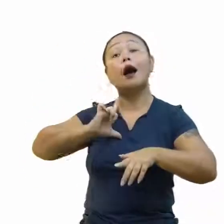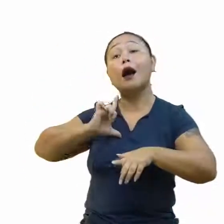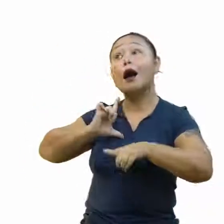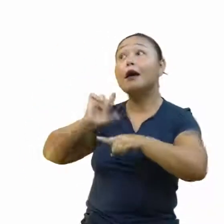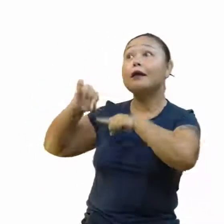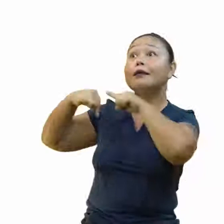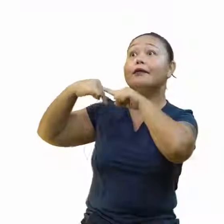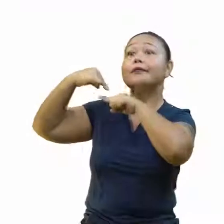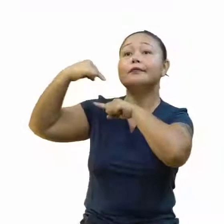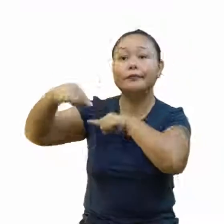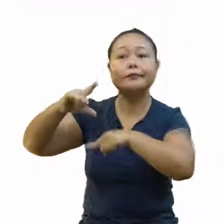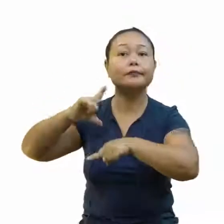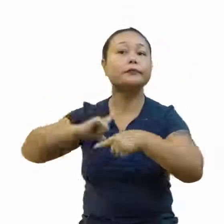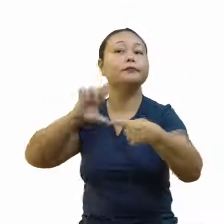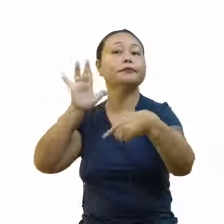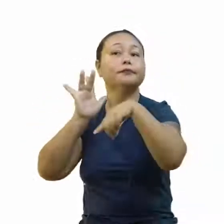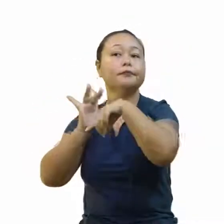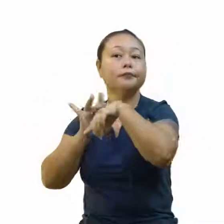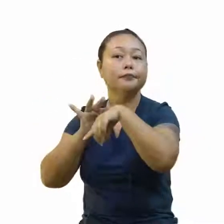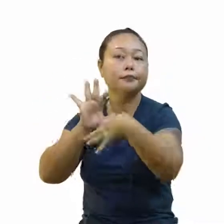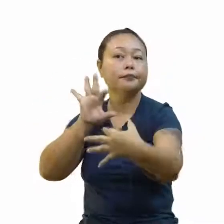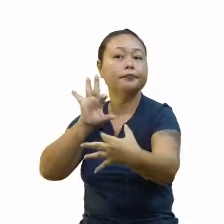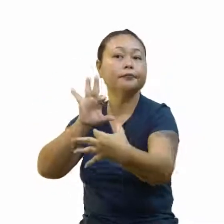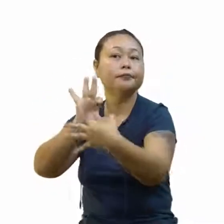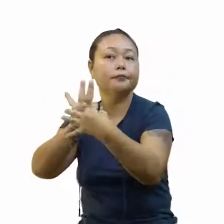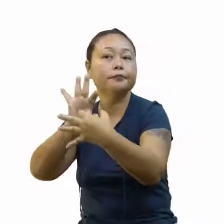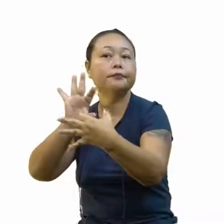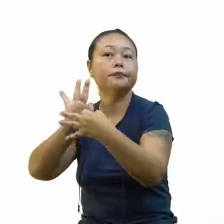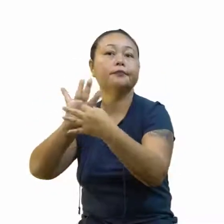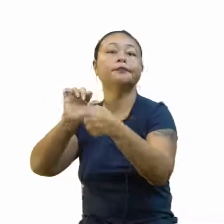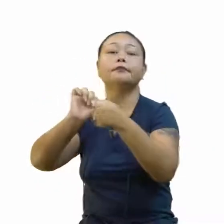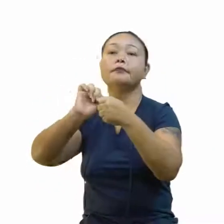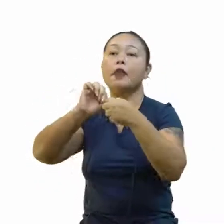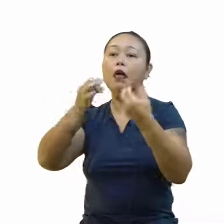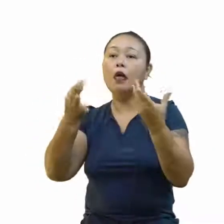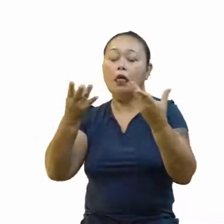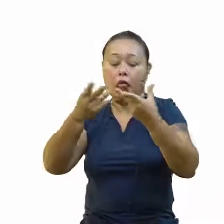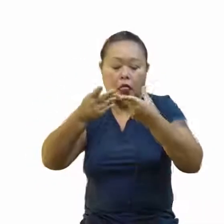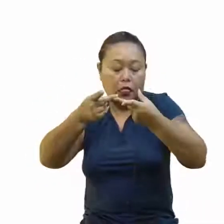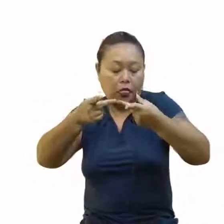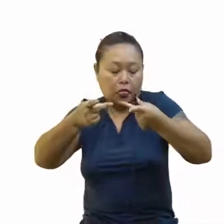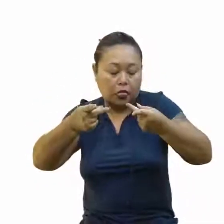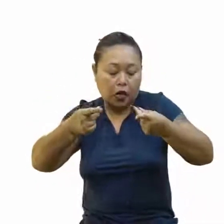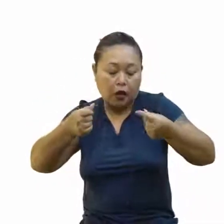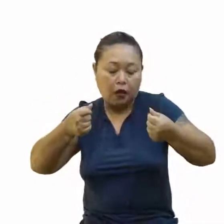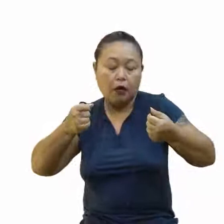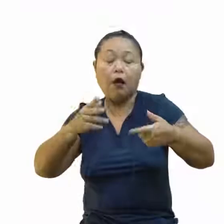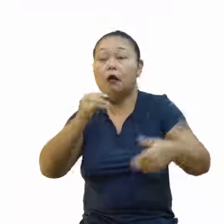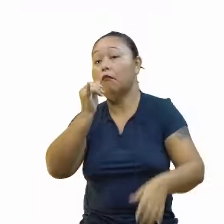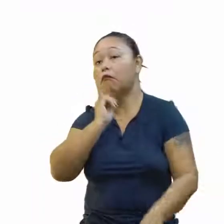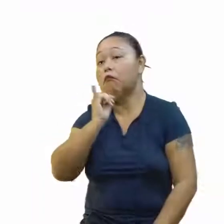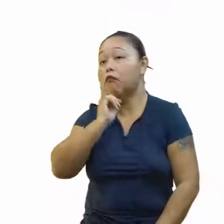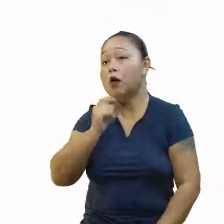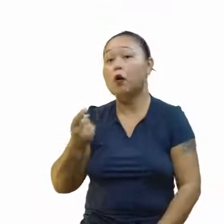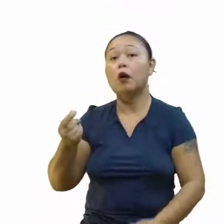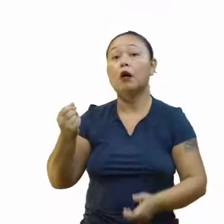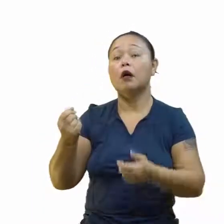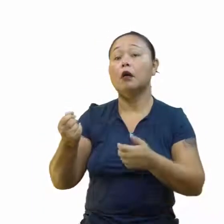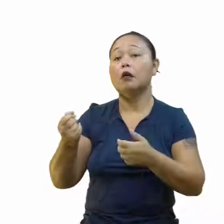doenças associadas, né? Doenças crônico-degenerativas que vão afetar, por exemplo, o meu